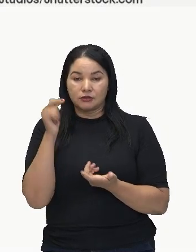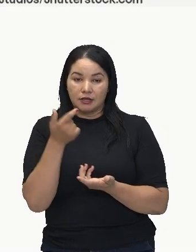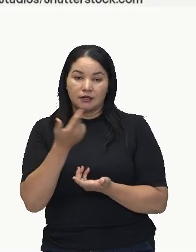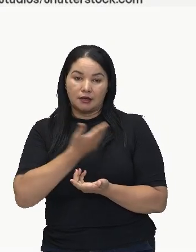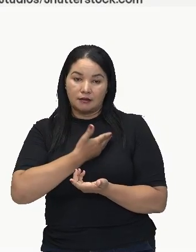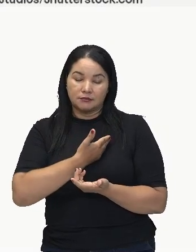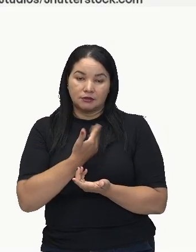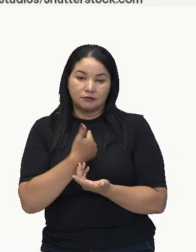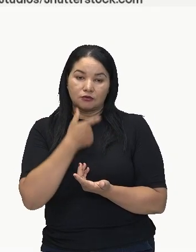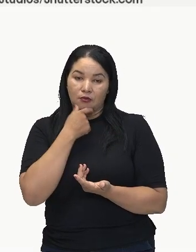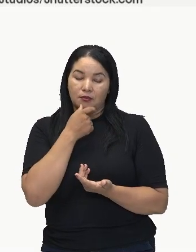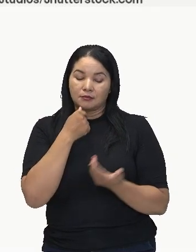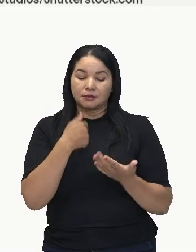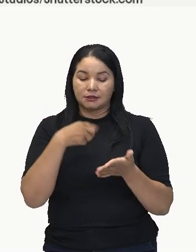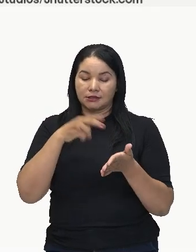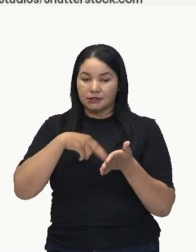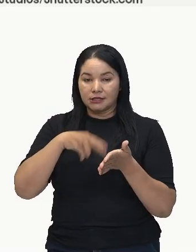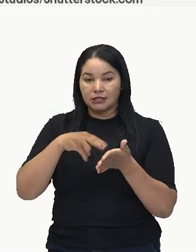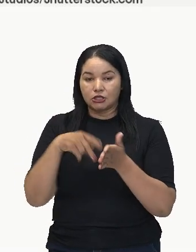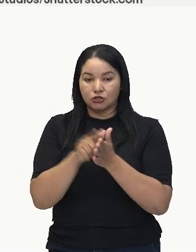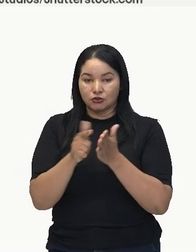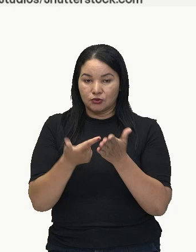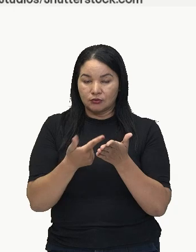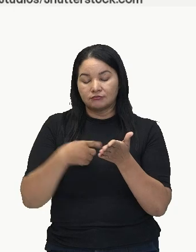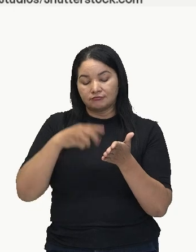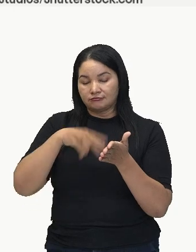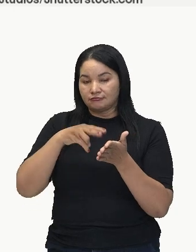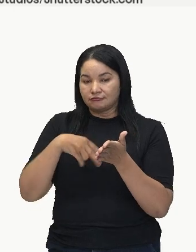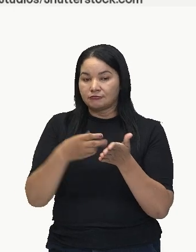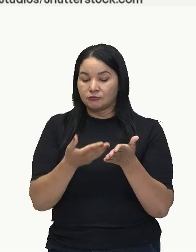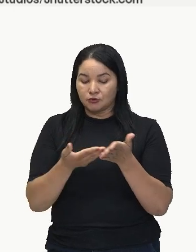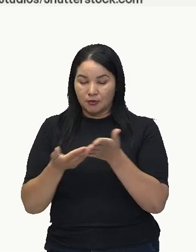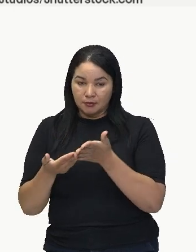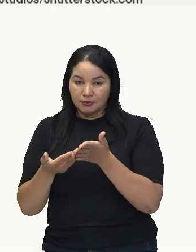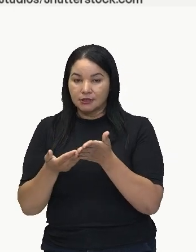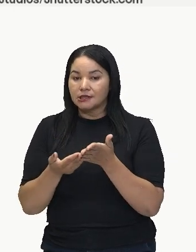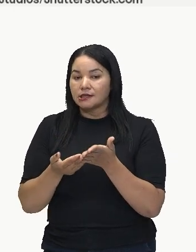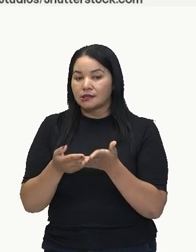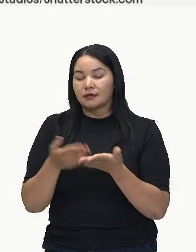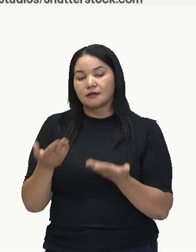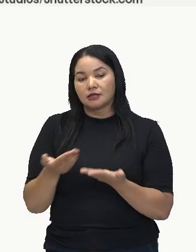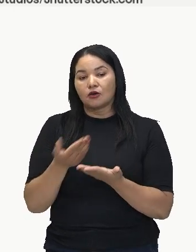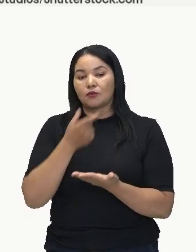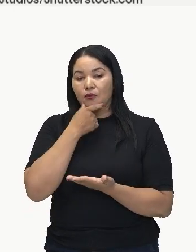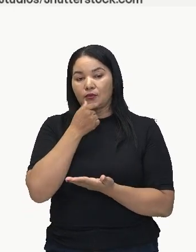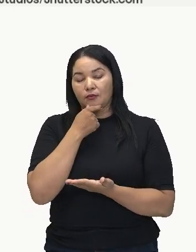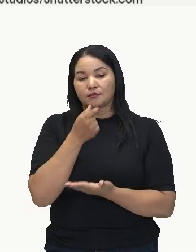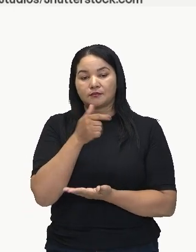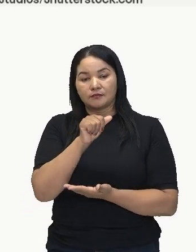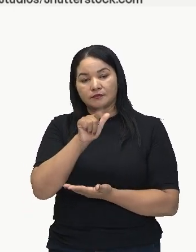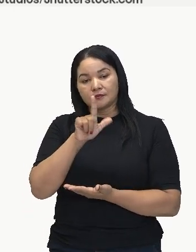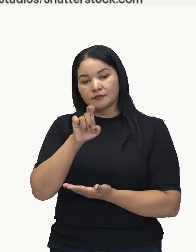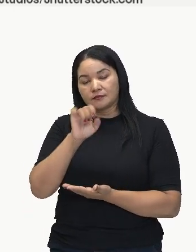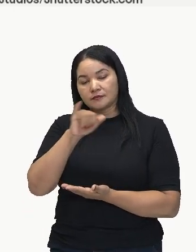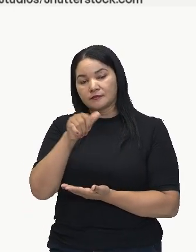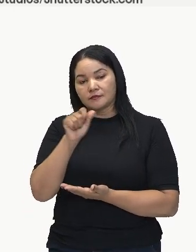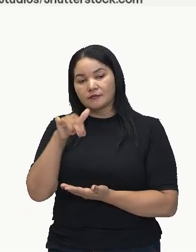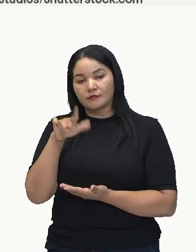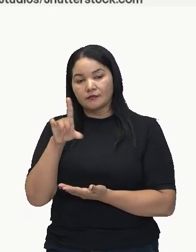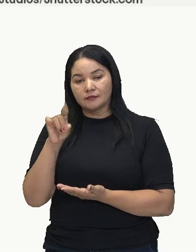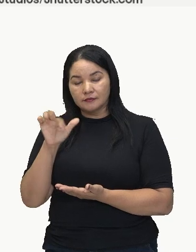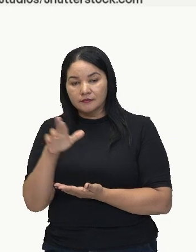né, o Alejandro, sempre está lendo o jornal para ela. E ela vai dizer, Alejandro me lo lê sempre.